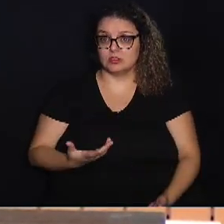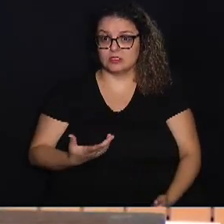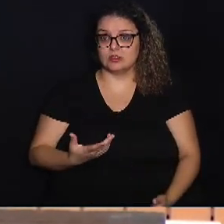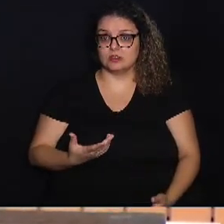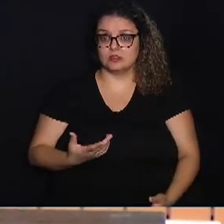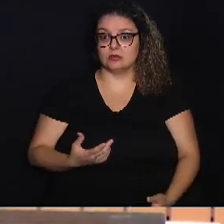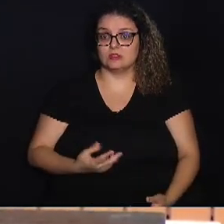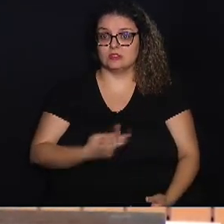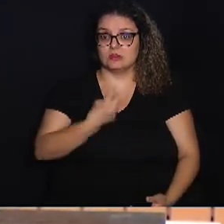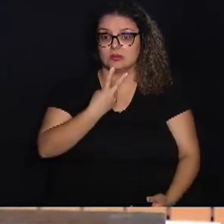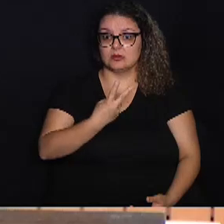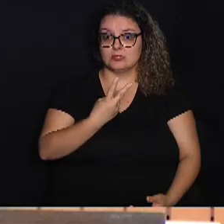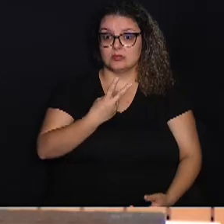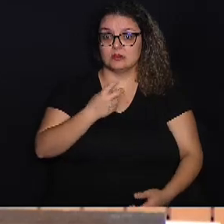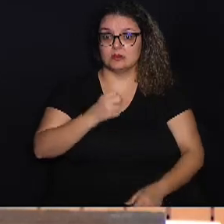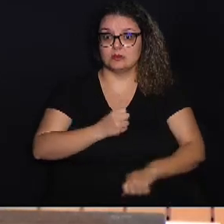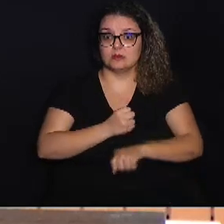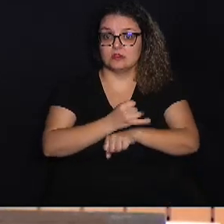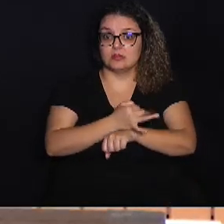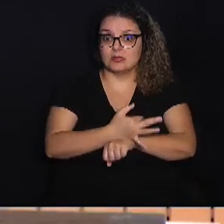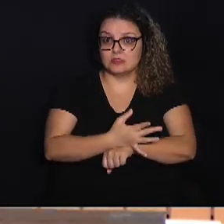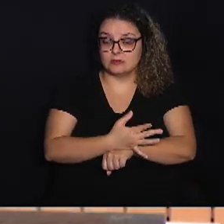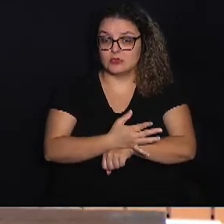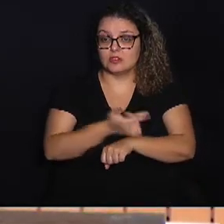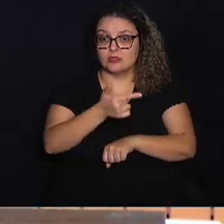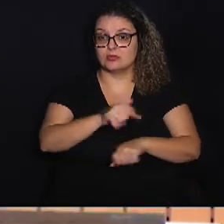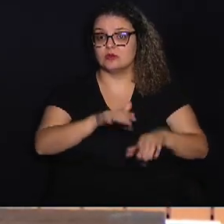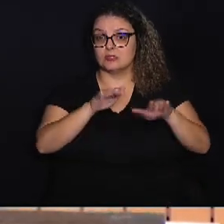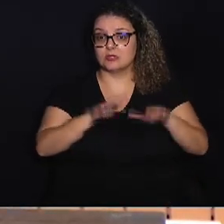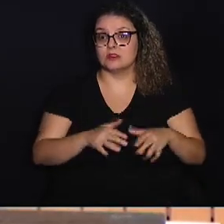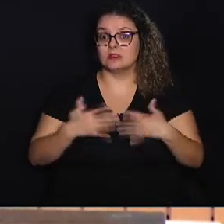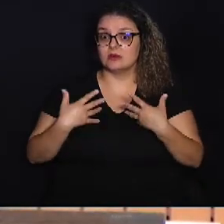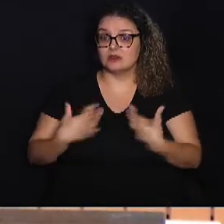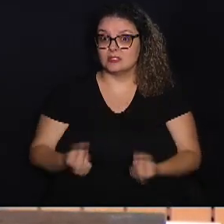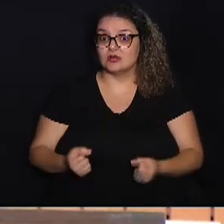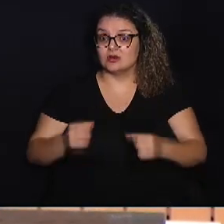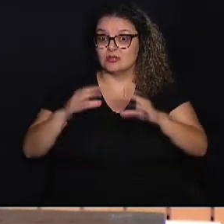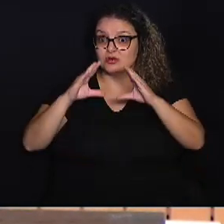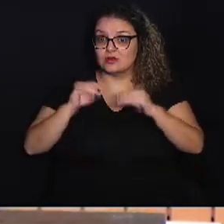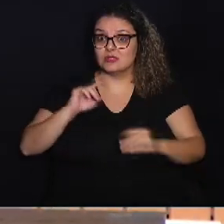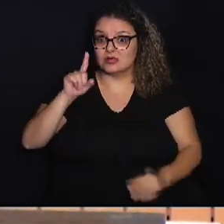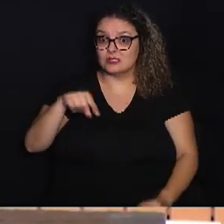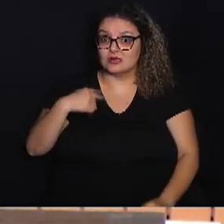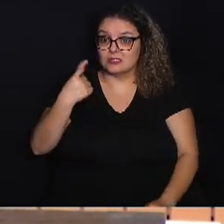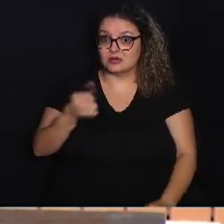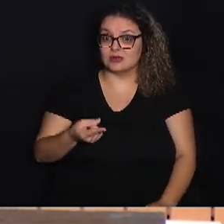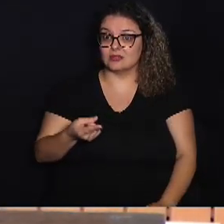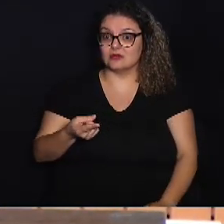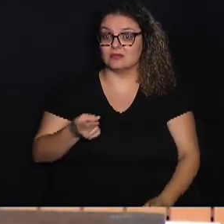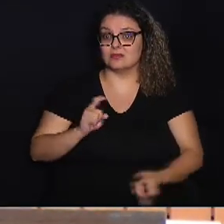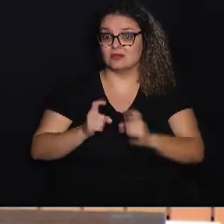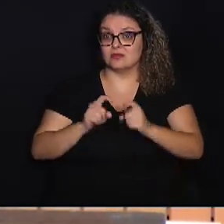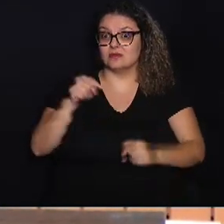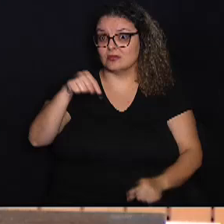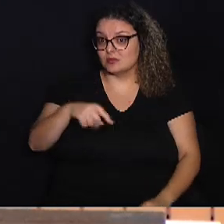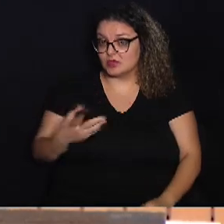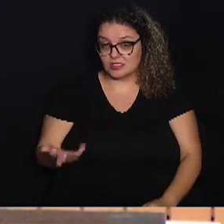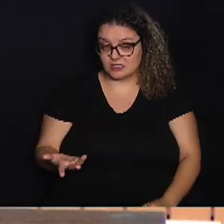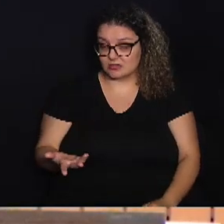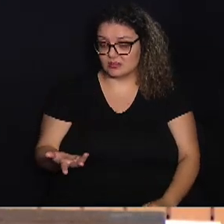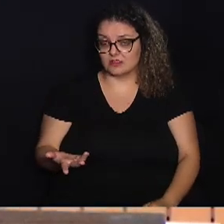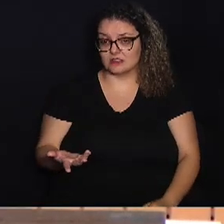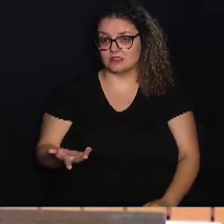desde à 2 horas da manhã eu recebi essas mensagens a à noite depois que termina que terminou a sessão